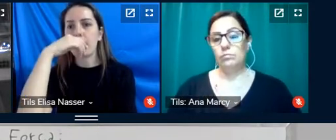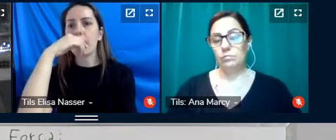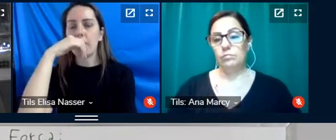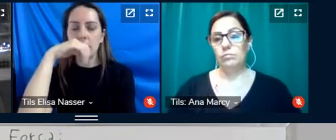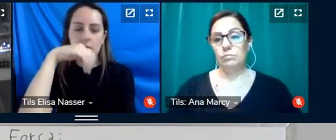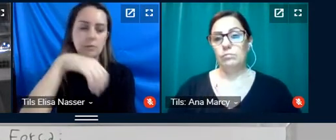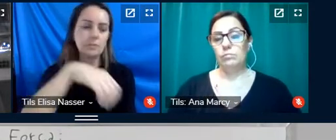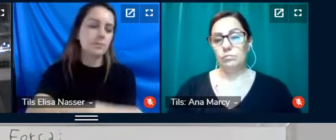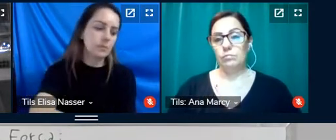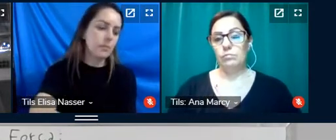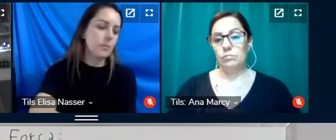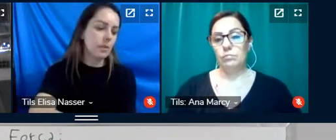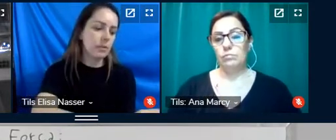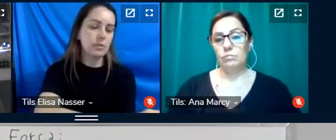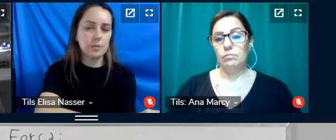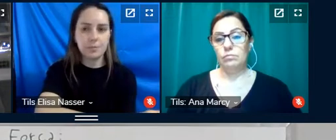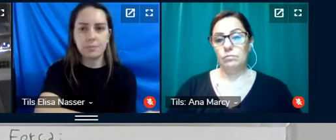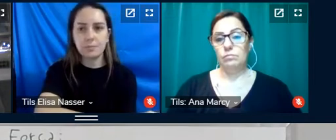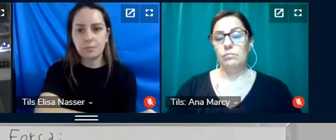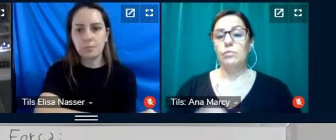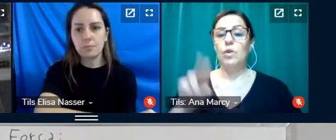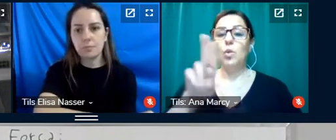vetor. Tá?